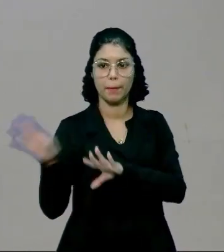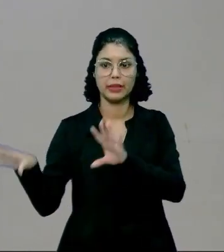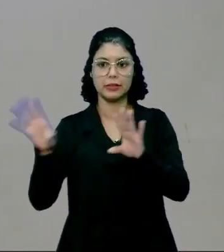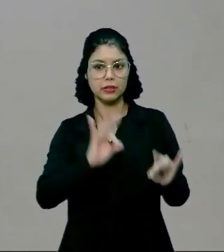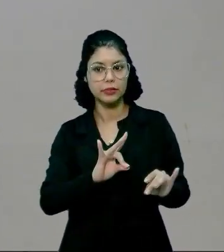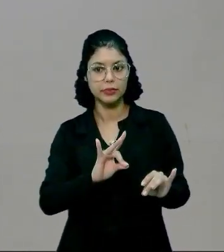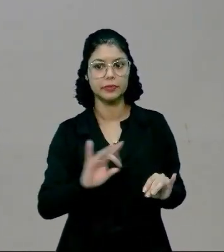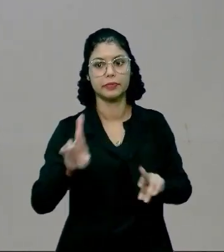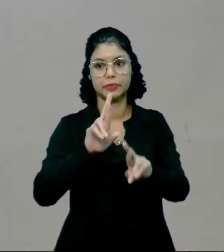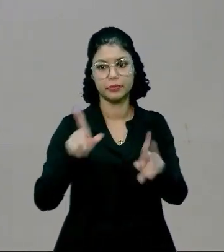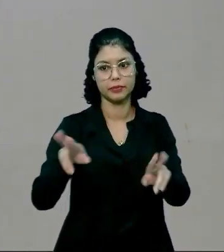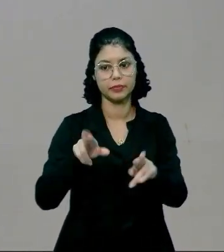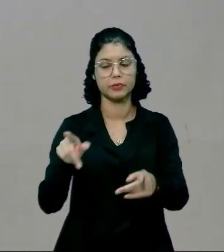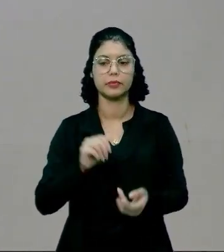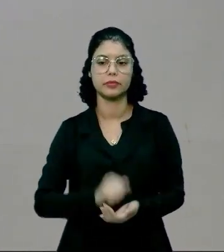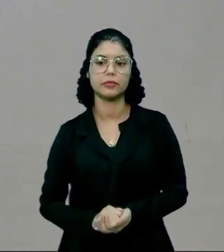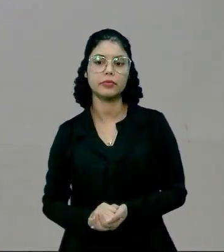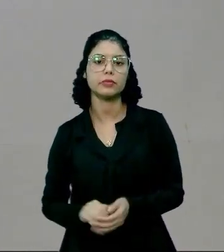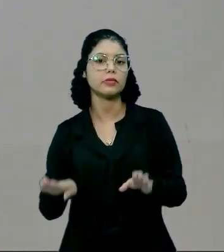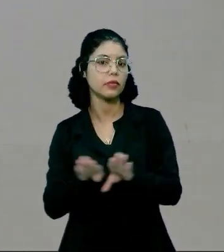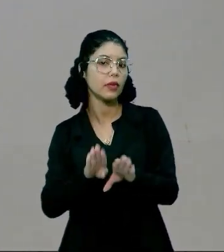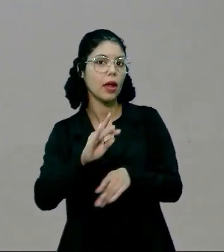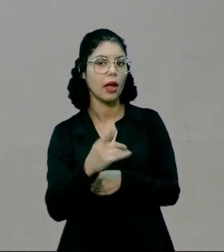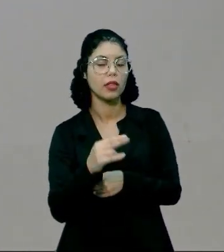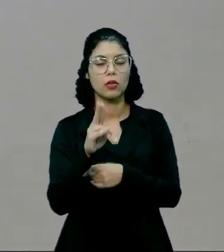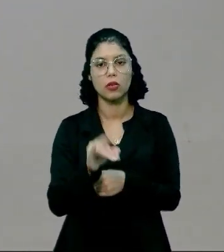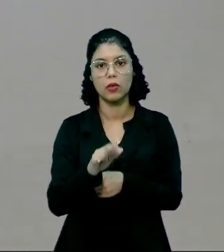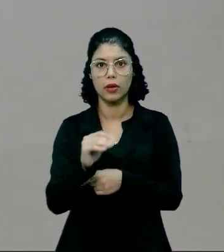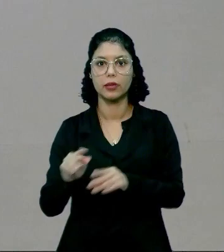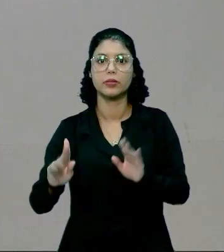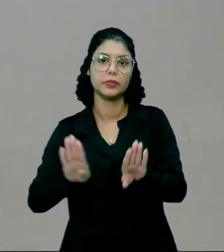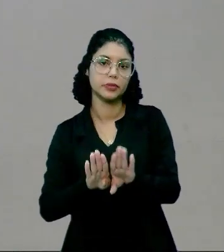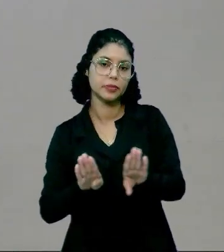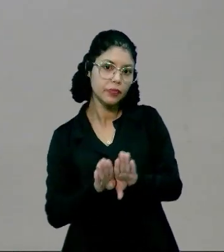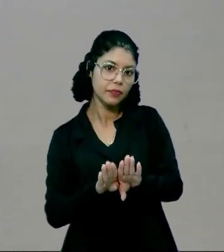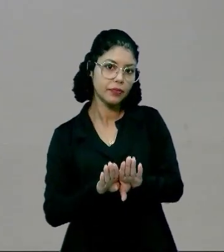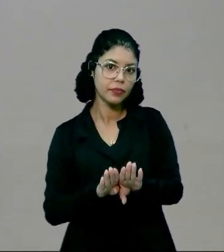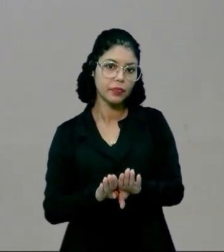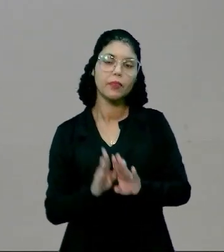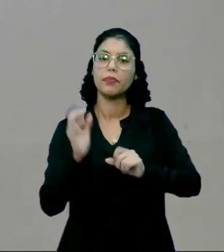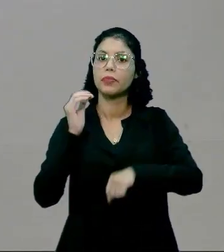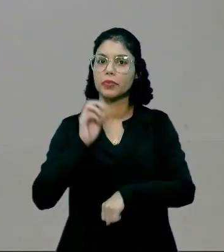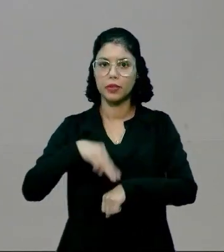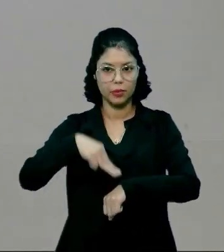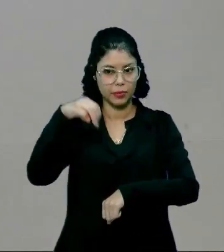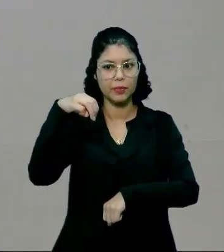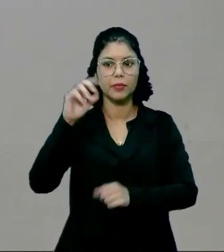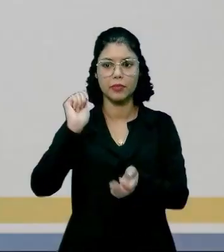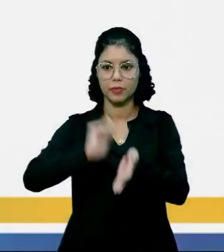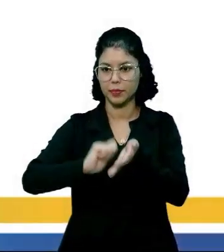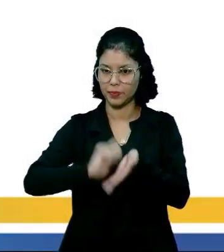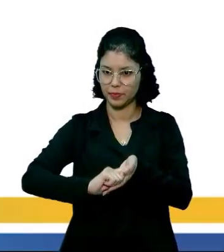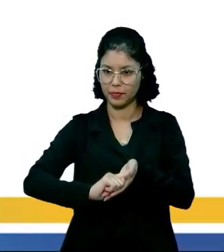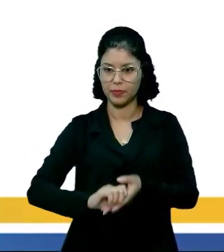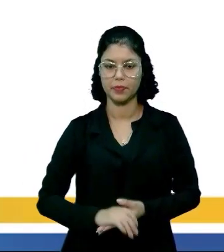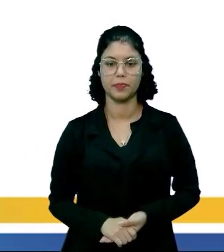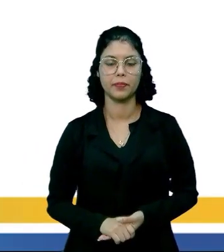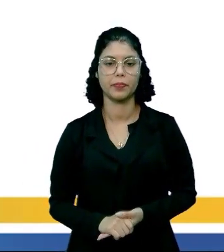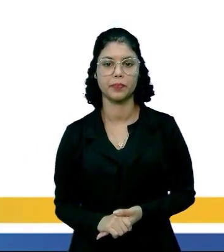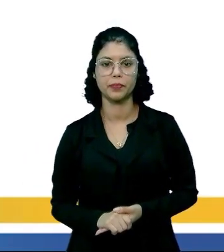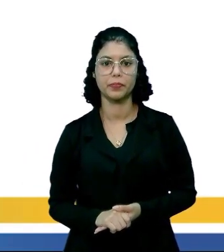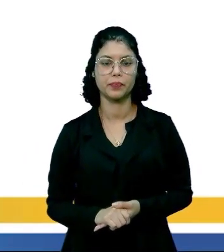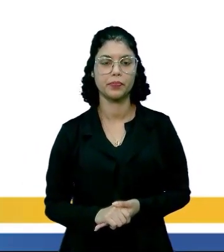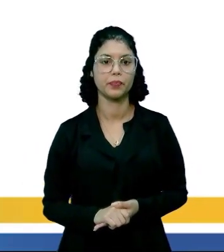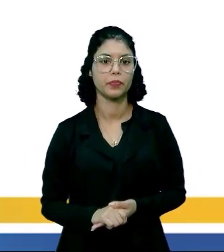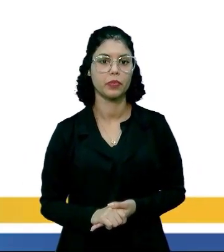trazer essa diferença entre heterônimo e pseudônimo, uma vez que ele é mestre nesse tipo de escrita, não é? E